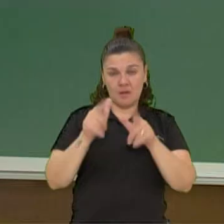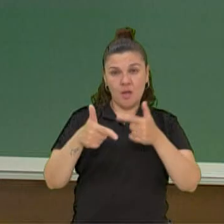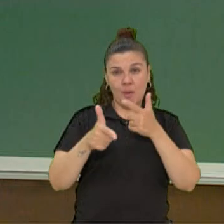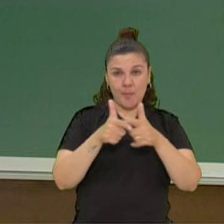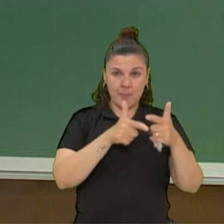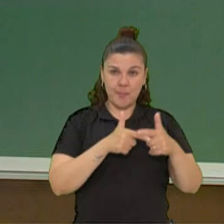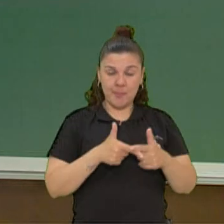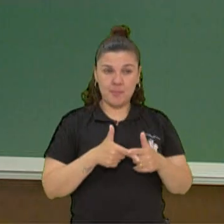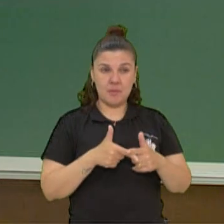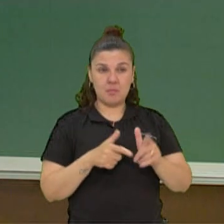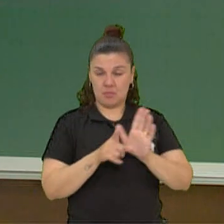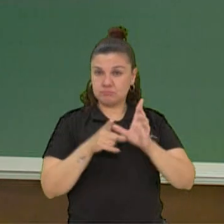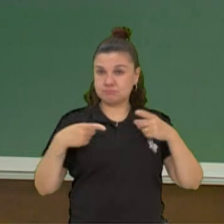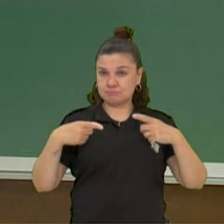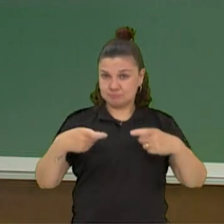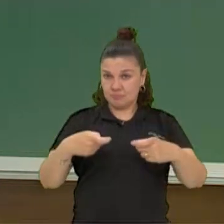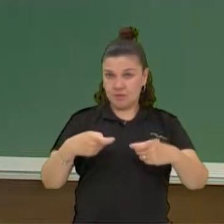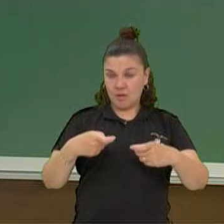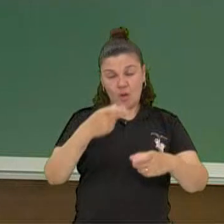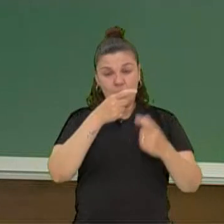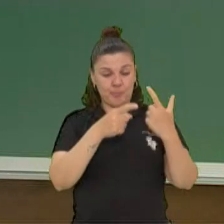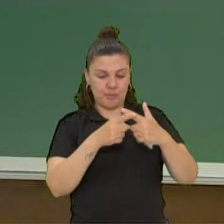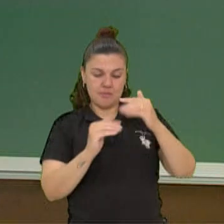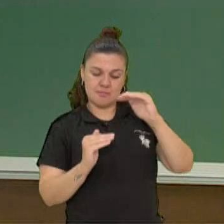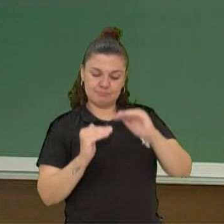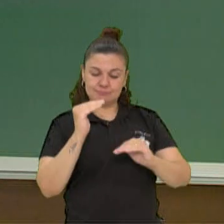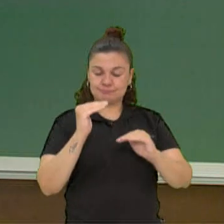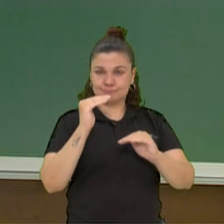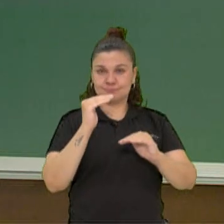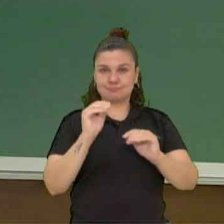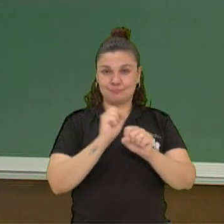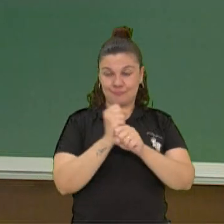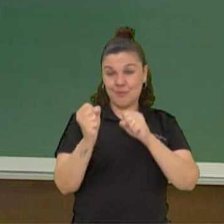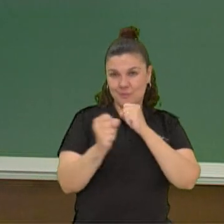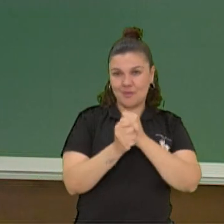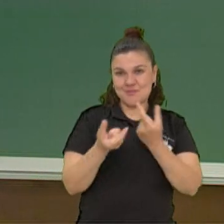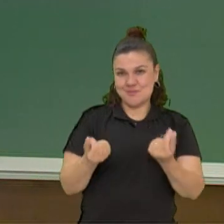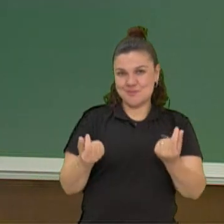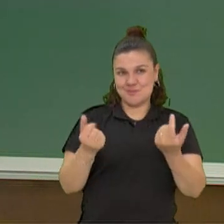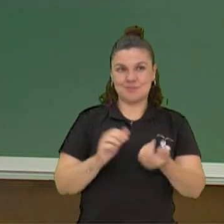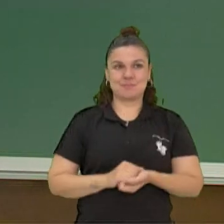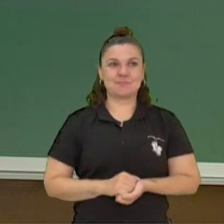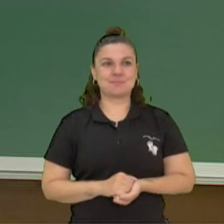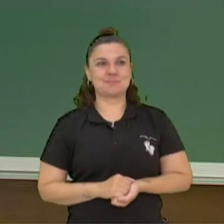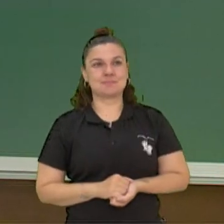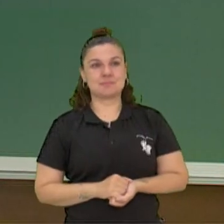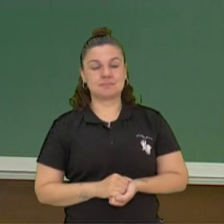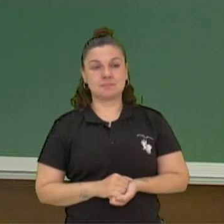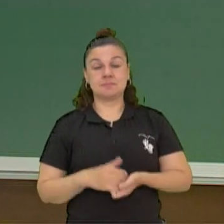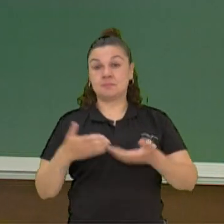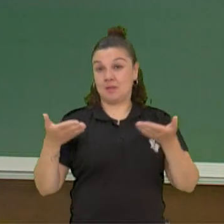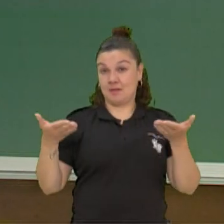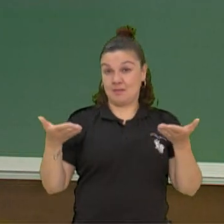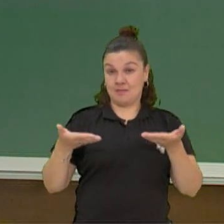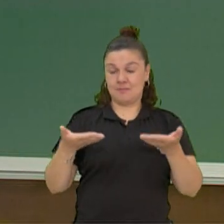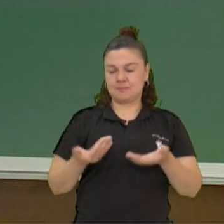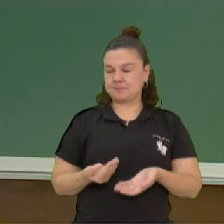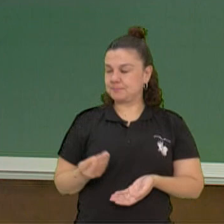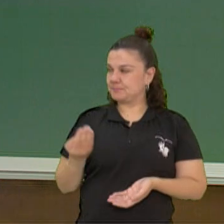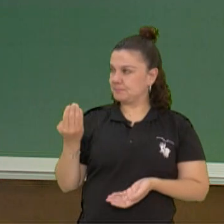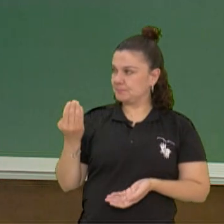de guerrilha, conflitos armados devido a essa diferença, essa desigualdade econômica.